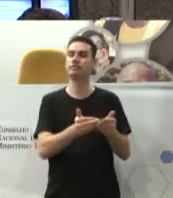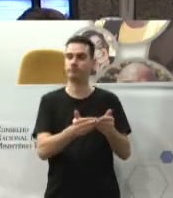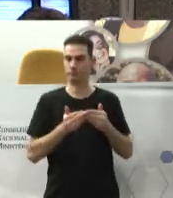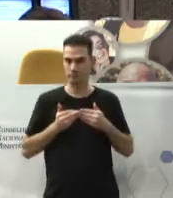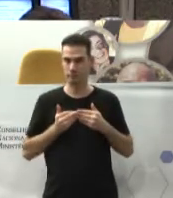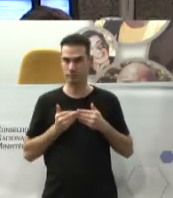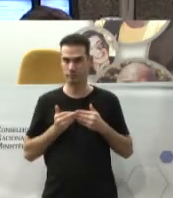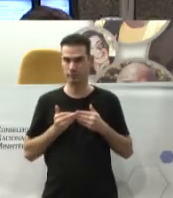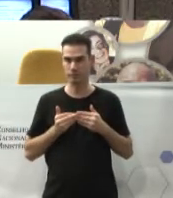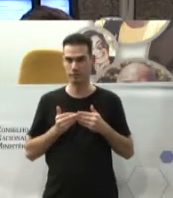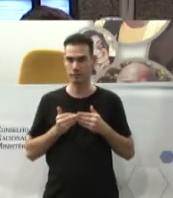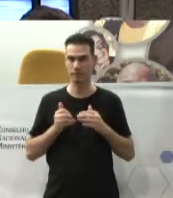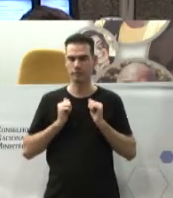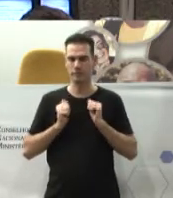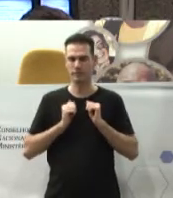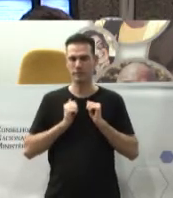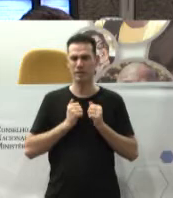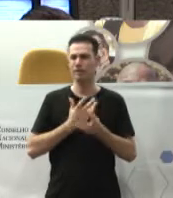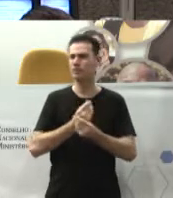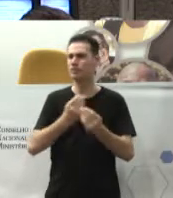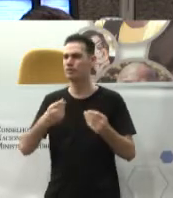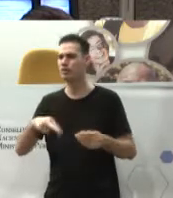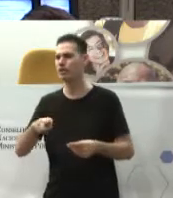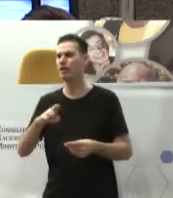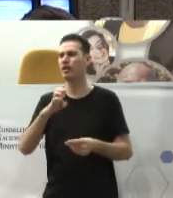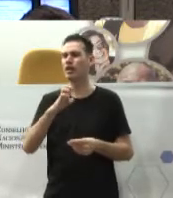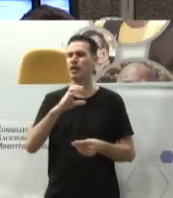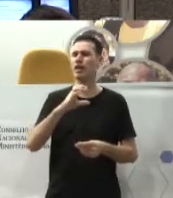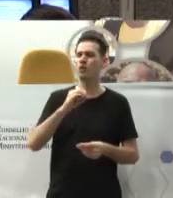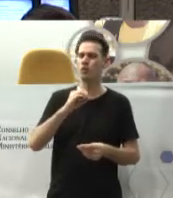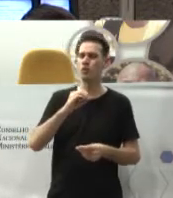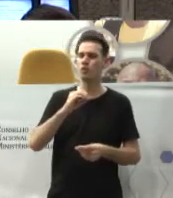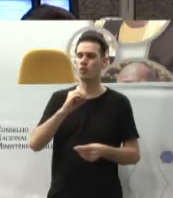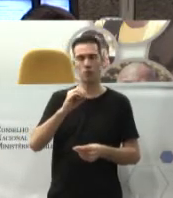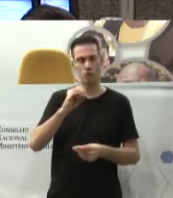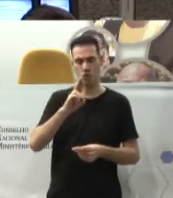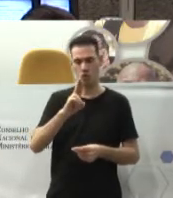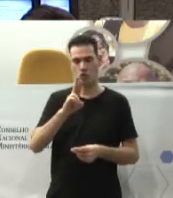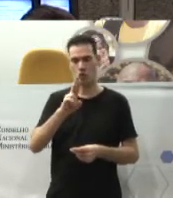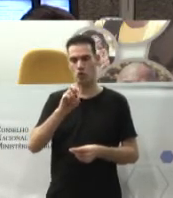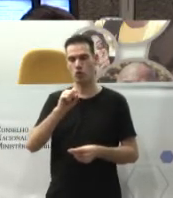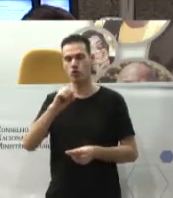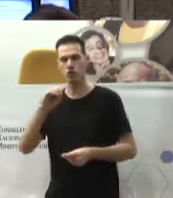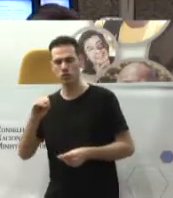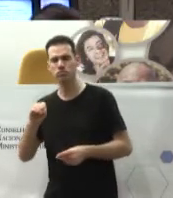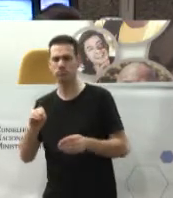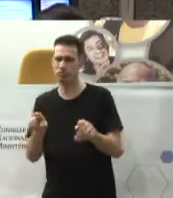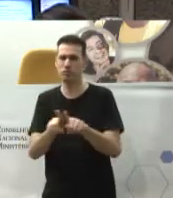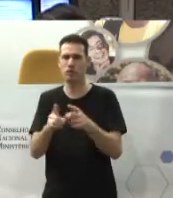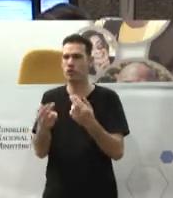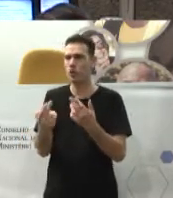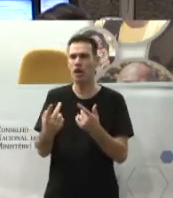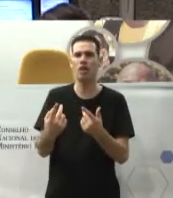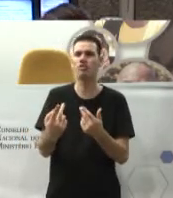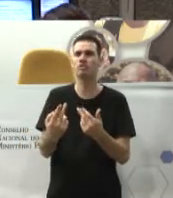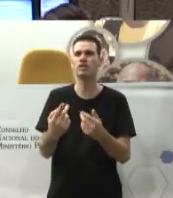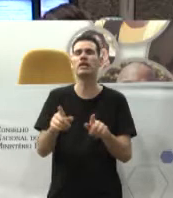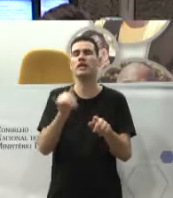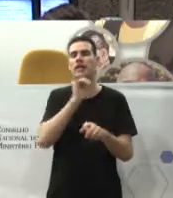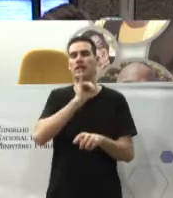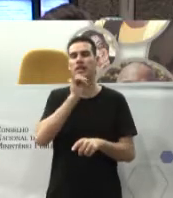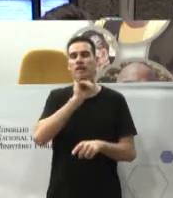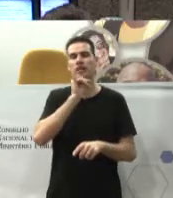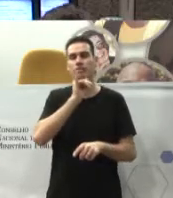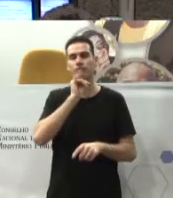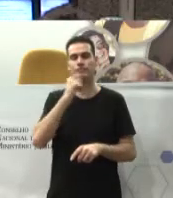na continuidade desses recursos. Né? E não é diferente no âmbito da saúde. Essa portaria de 2014, ela ampara os procuradores de